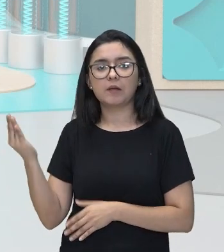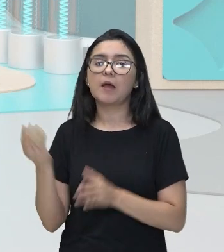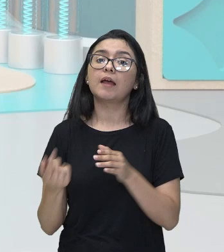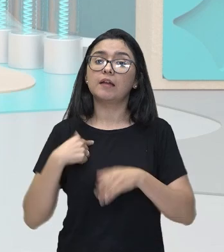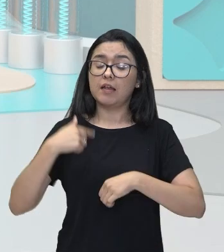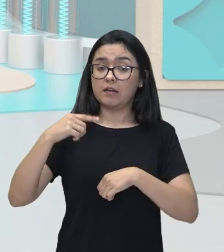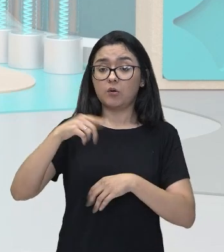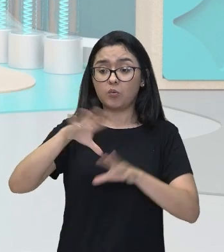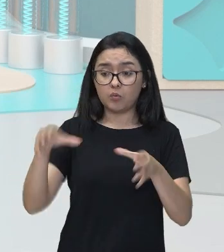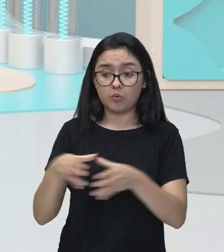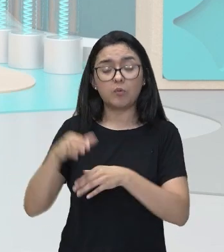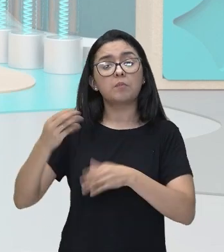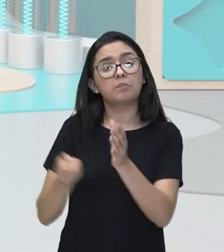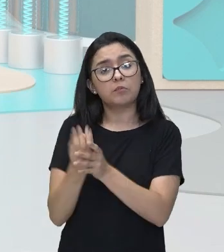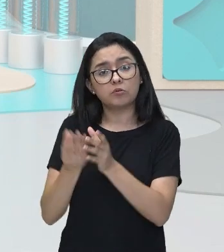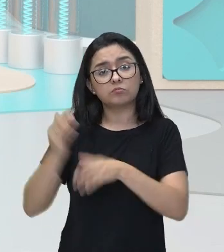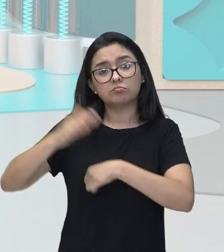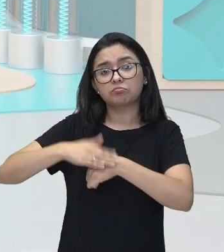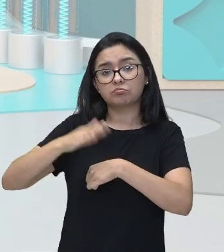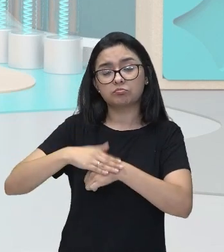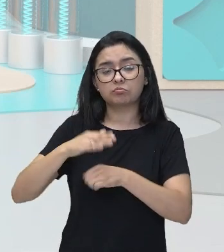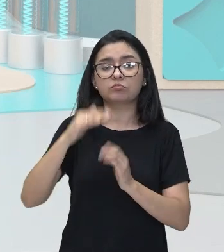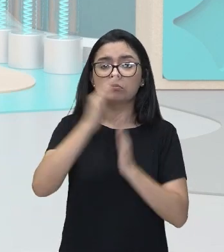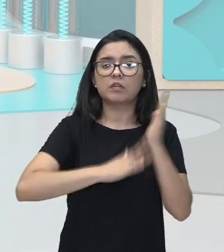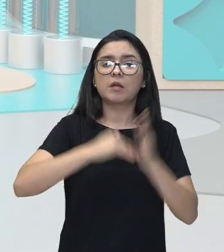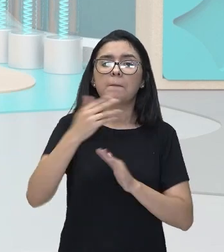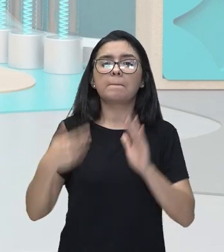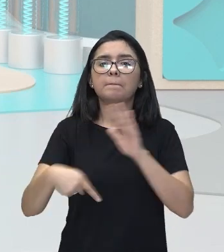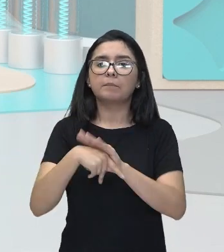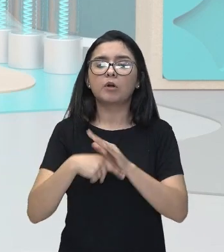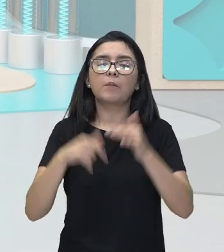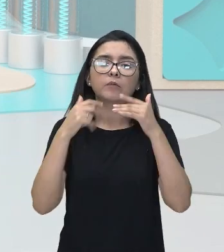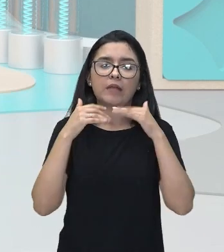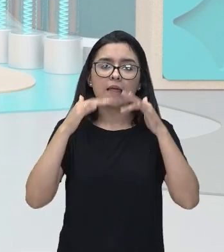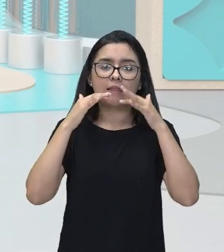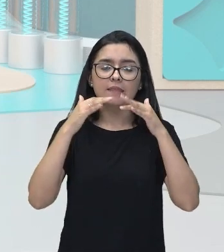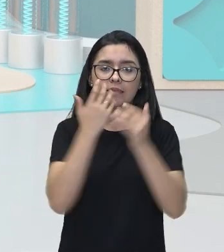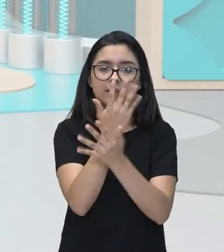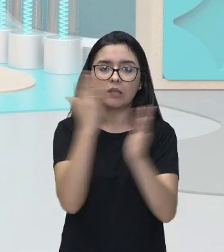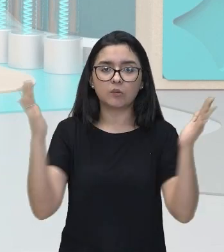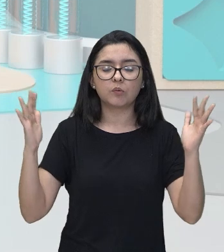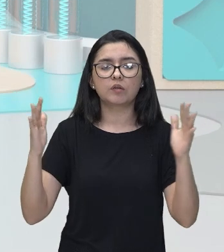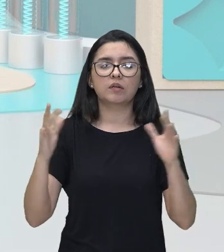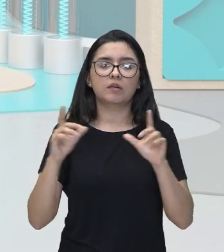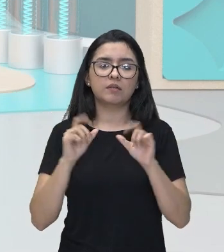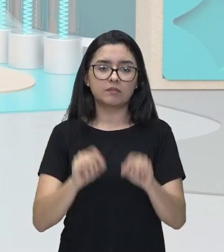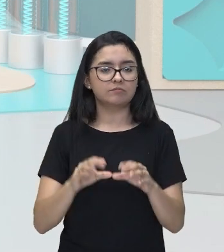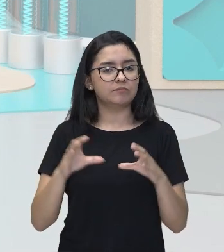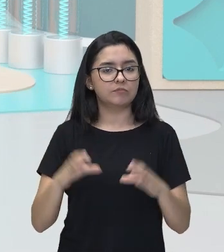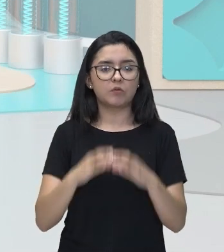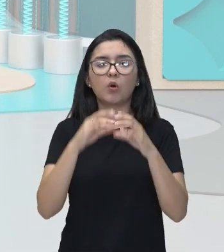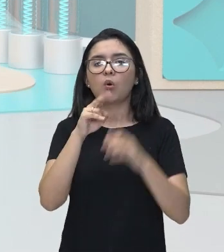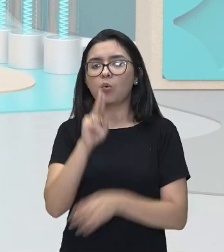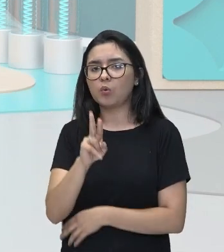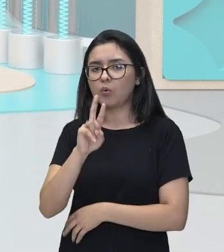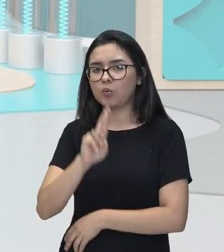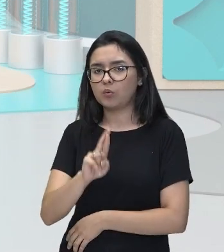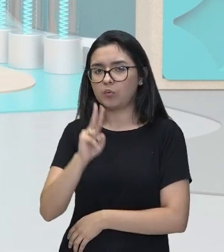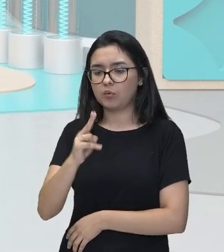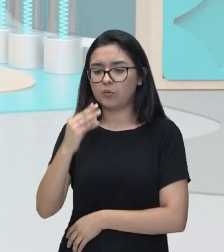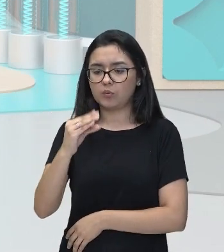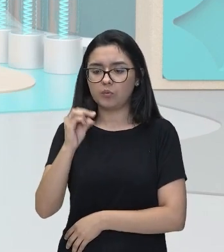suas tintas corporais encontradas na natureza, através do quê? Do genipapo, do urucum. Então,